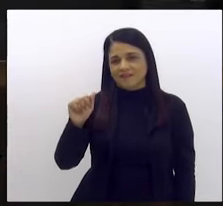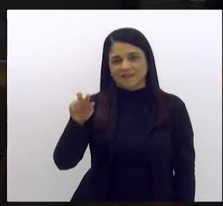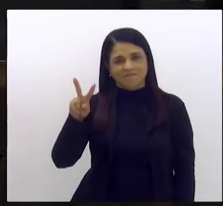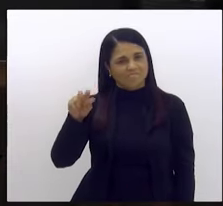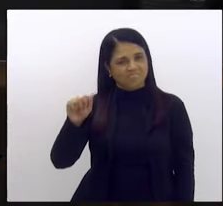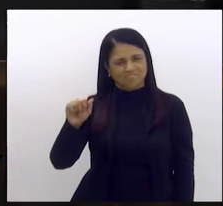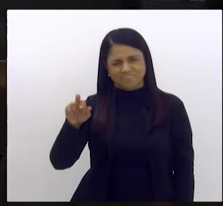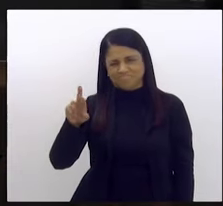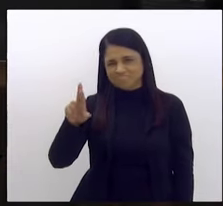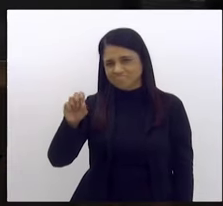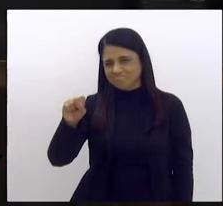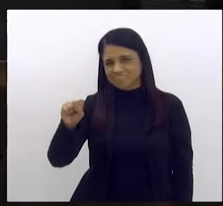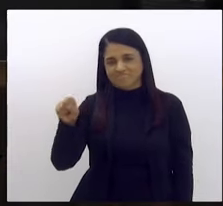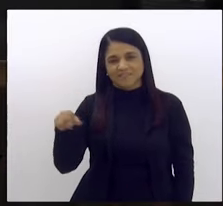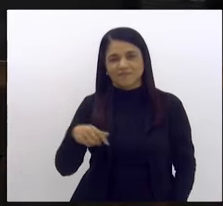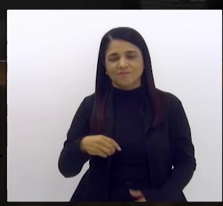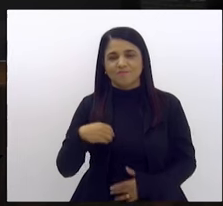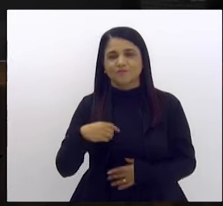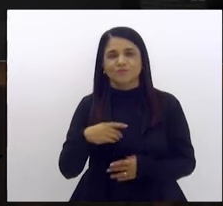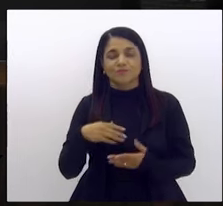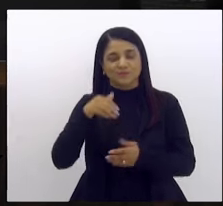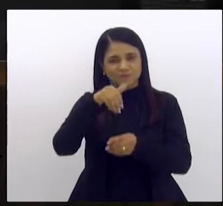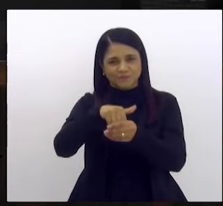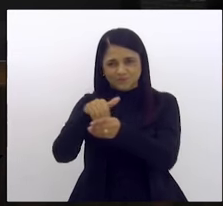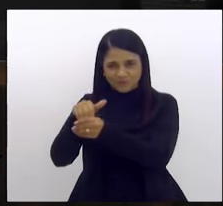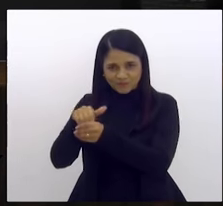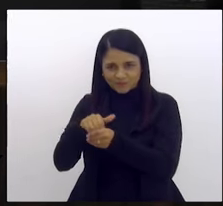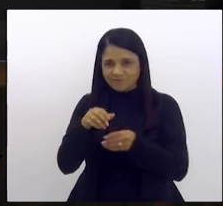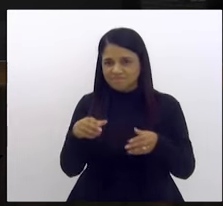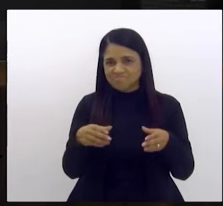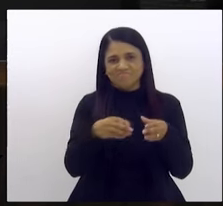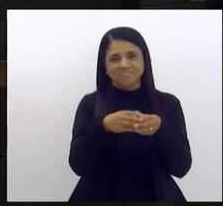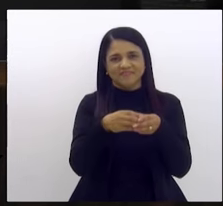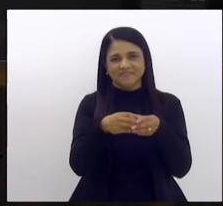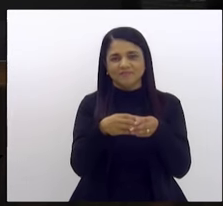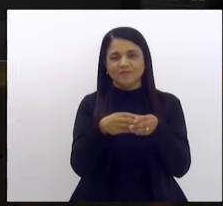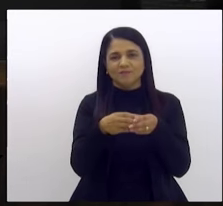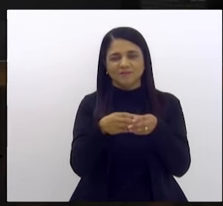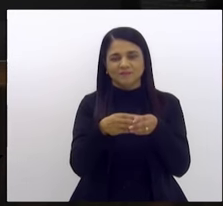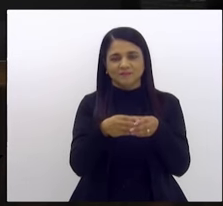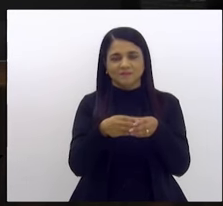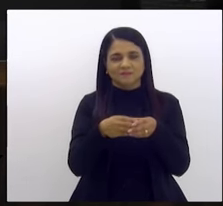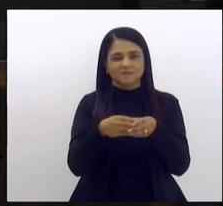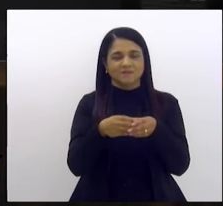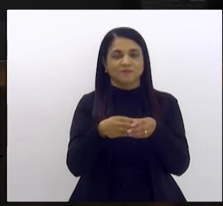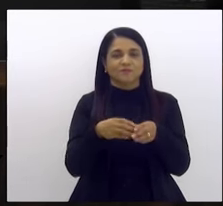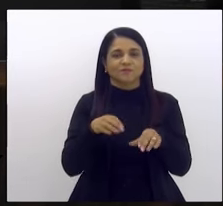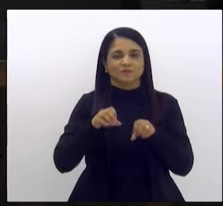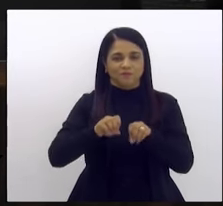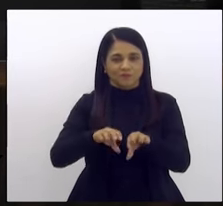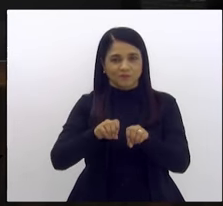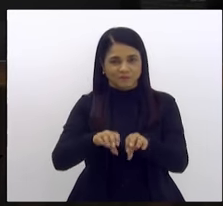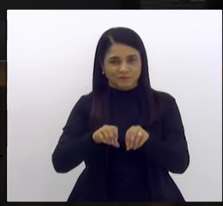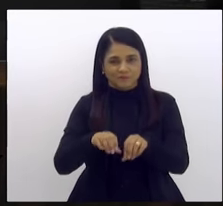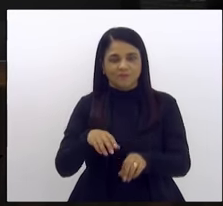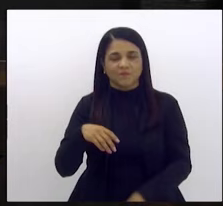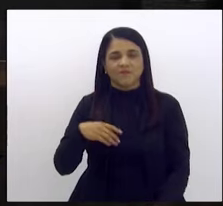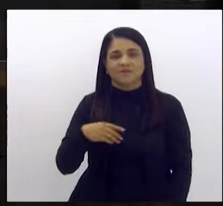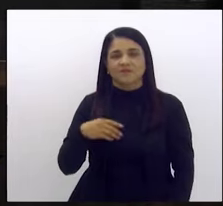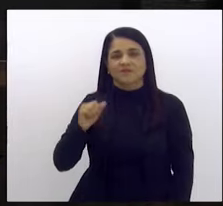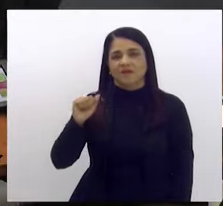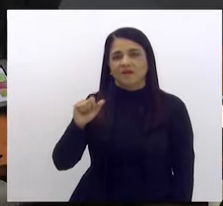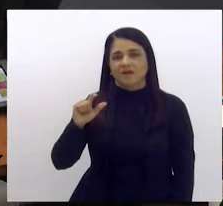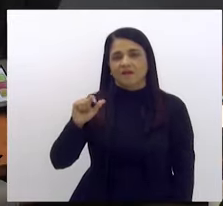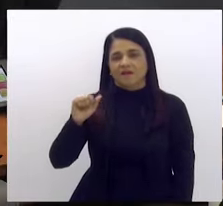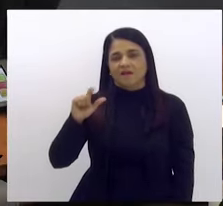Terminando de colher os votos das comissões, pela Comissão de Educação, deputado Alan Lopes.